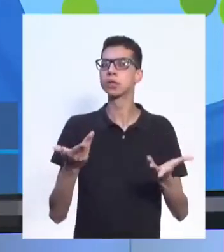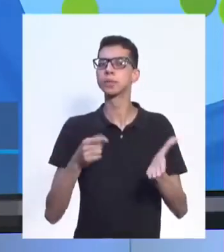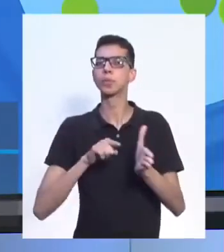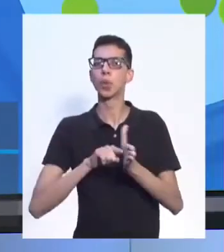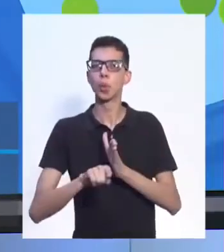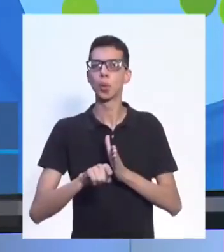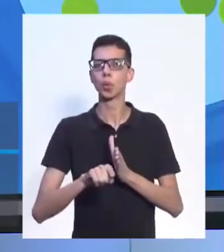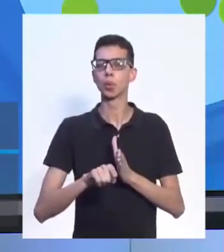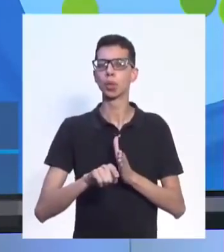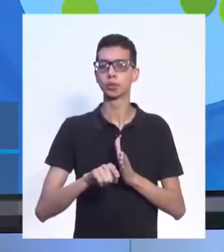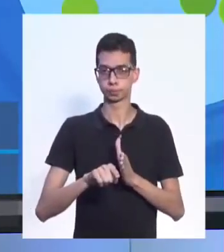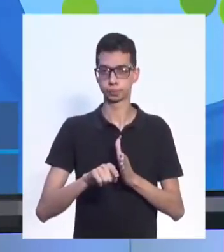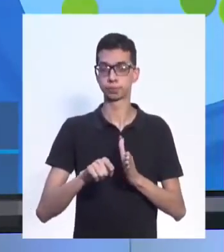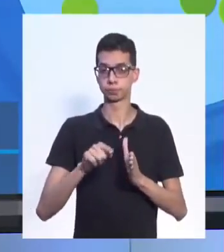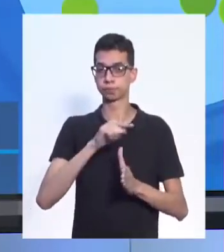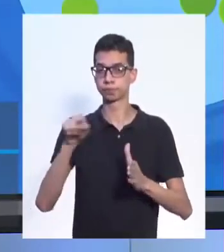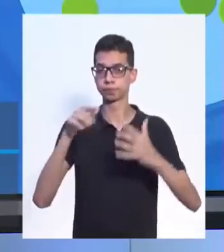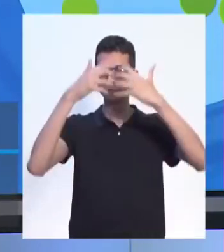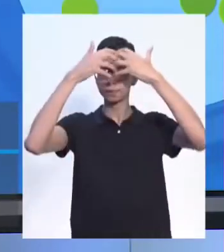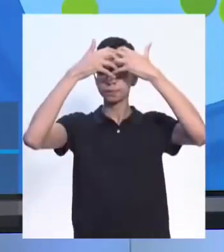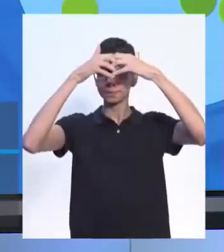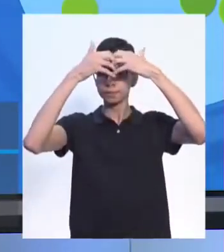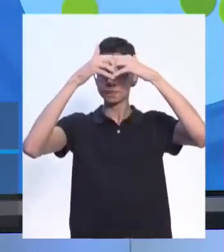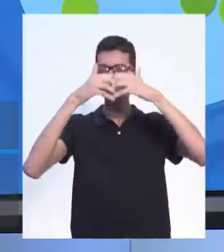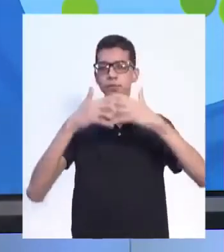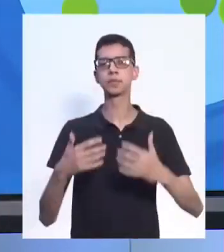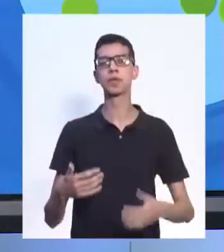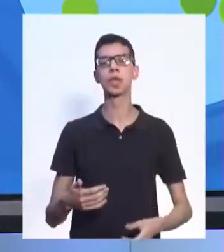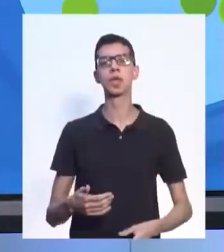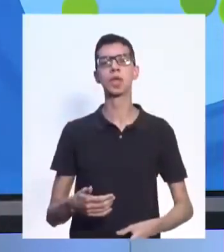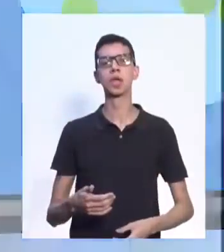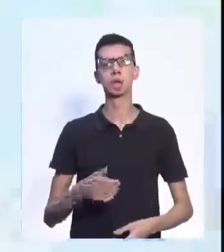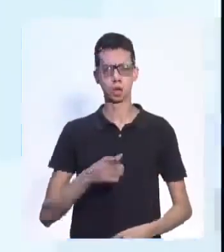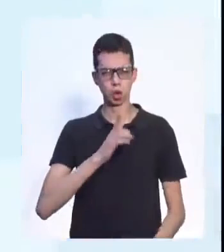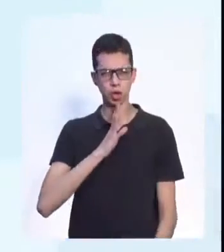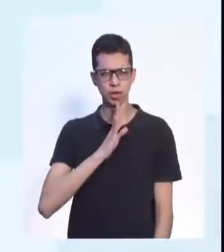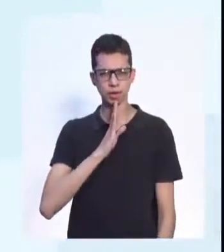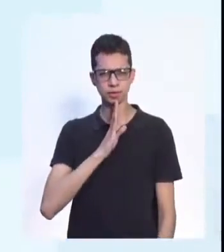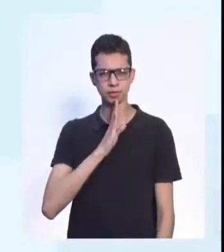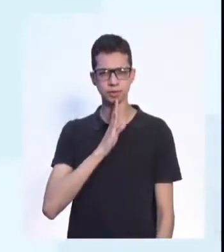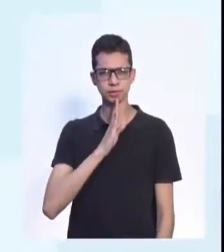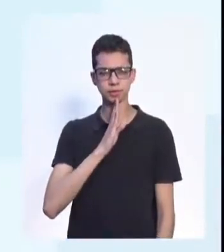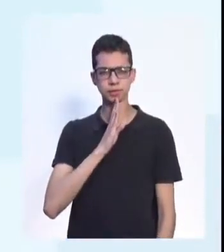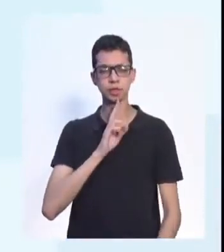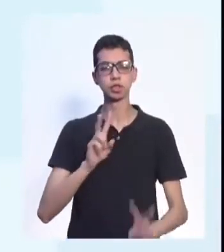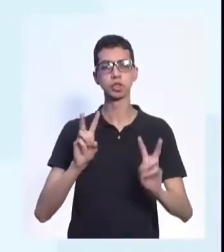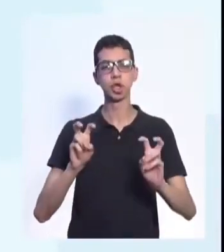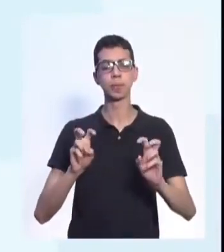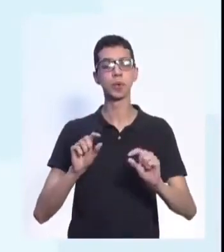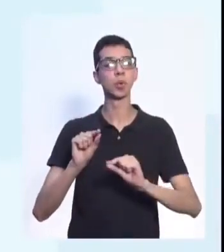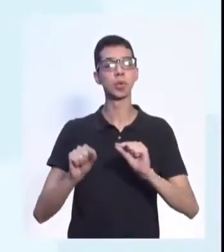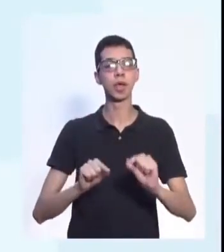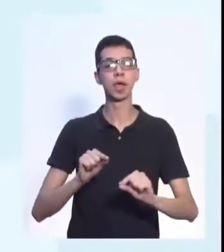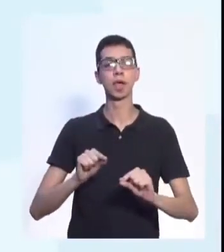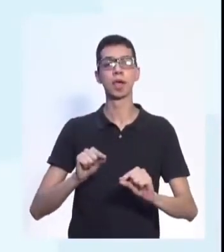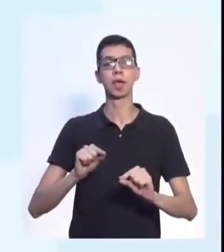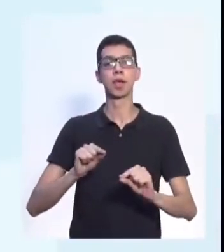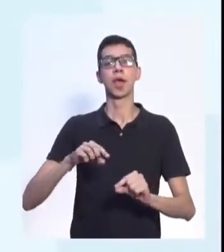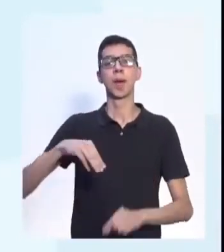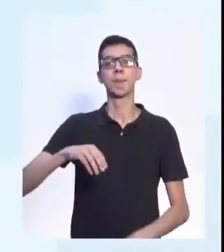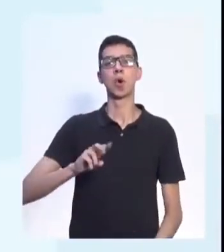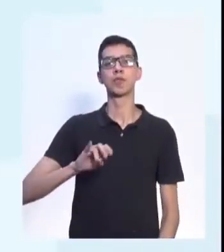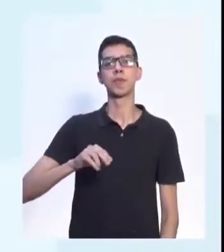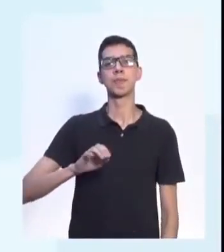uma indagação. E a gente quer saber de vocês. Você conhece quais são as pautas do movimento negro, né? Pelo que o movimento